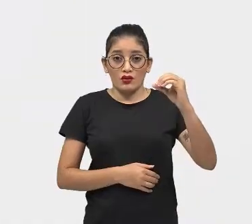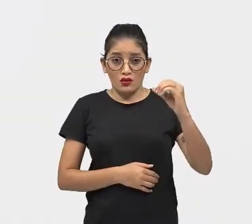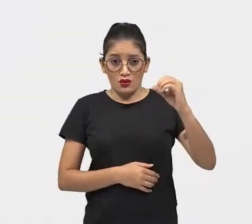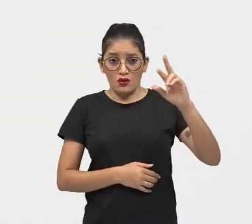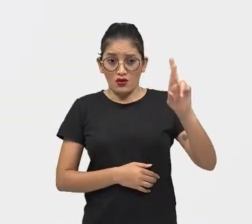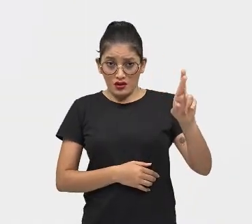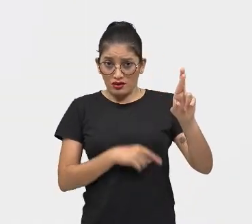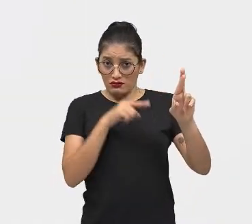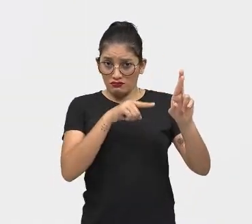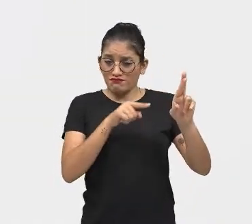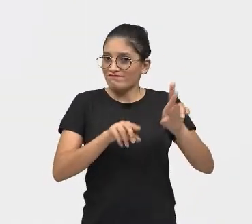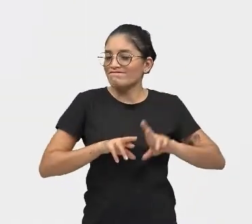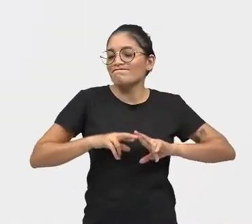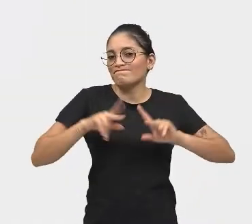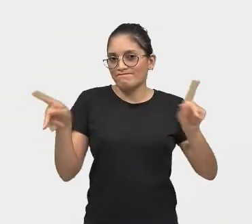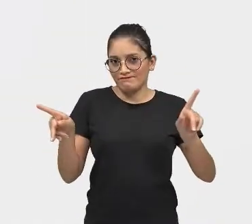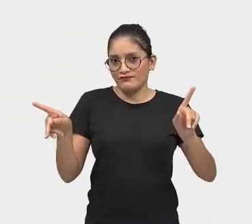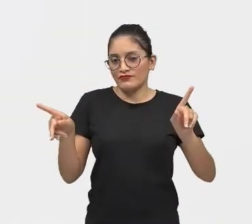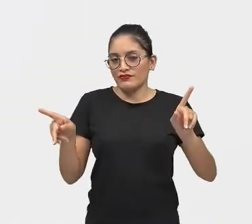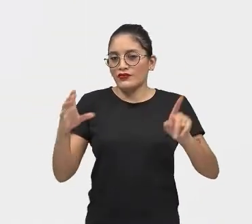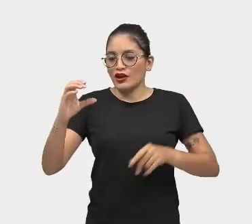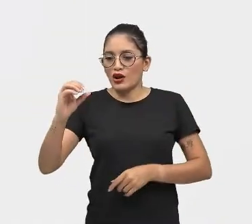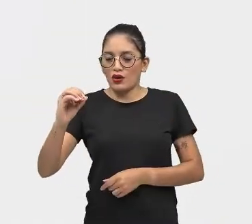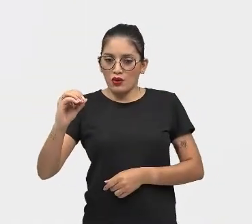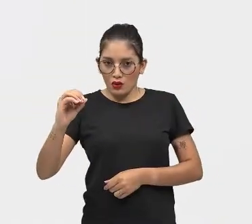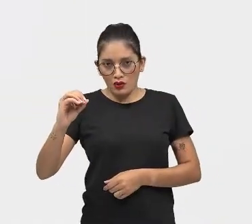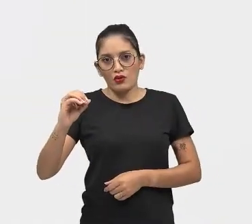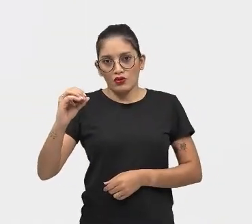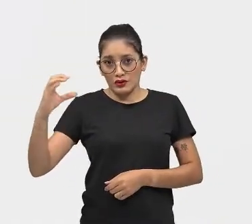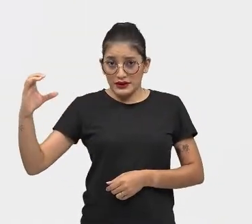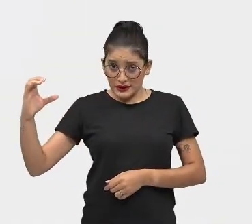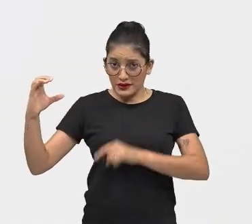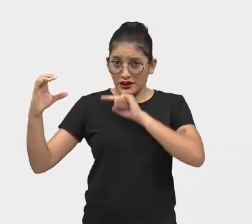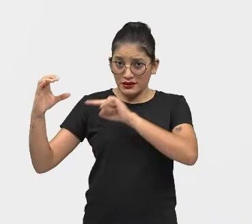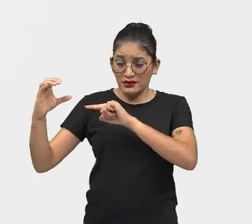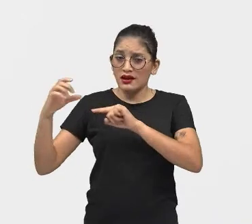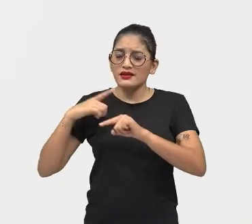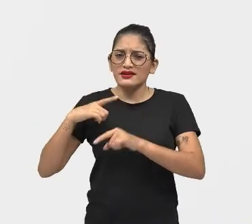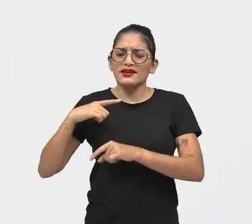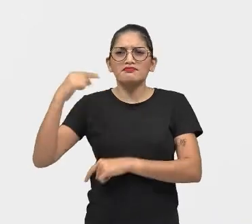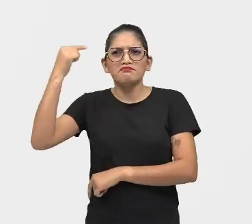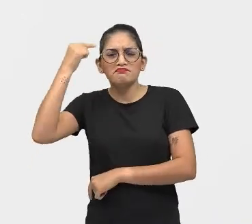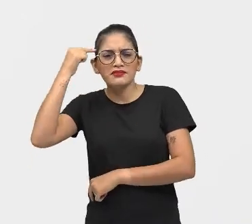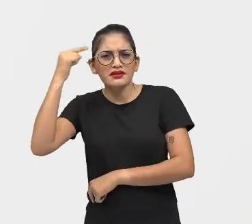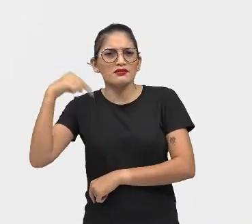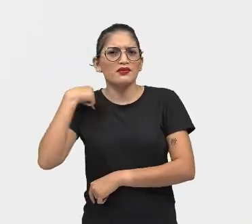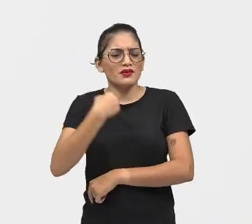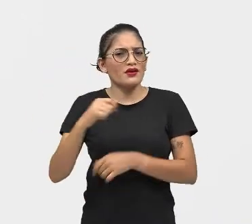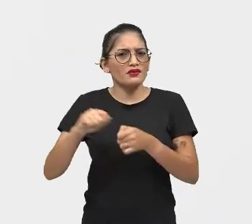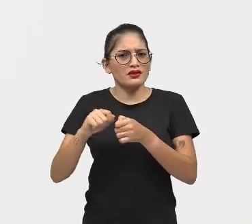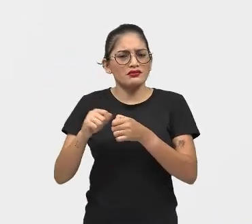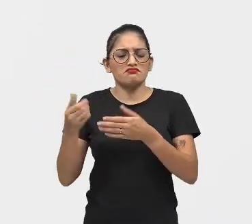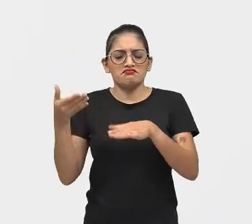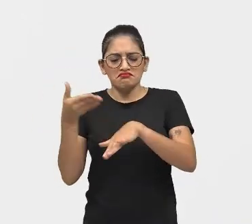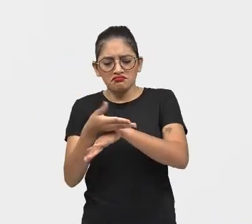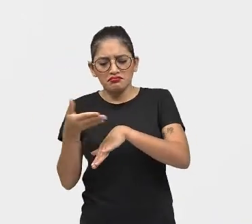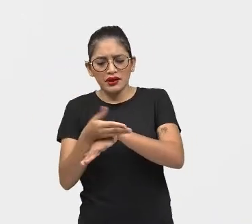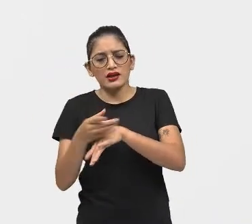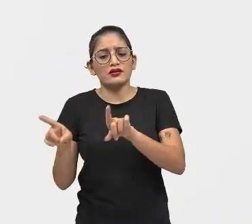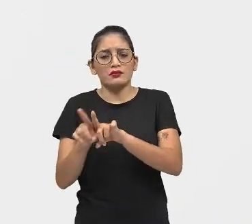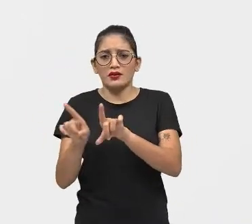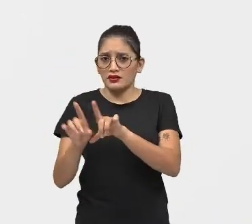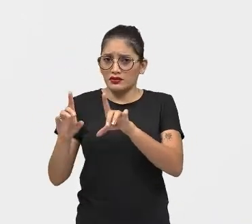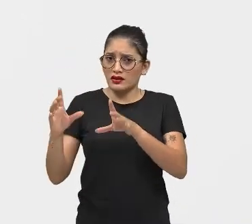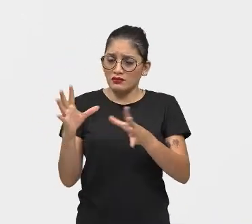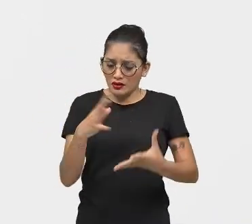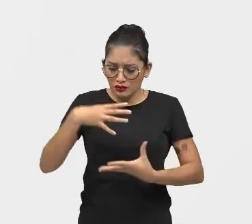é diferente. Enquanto no Oriente se tem uma noção de que nós fazemos parte também da divindade porque